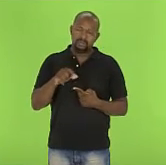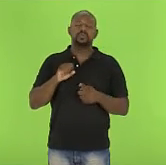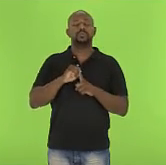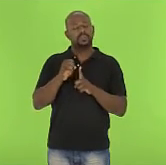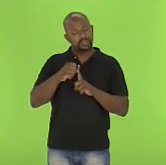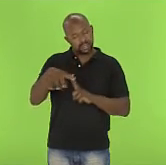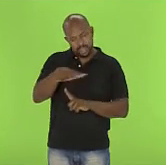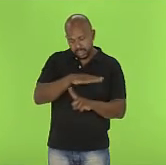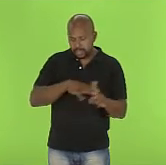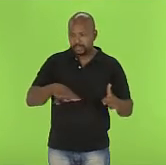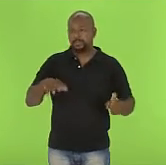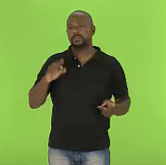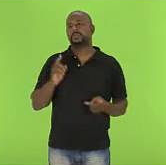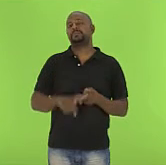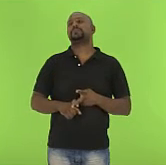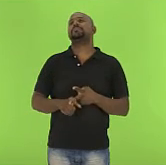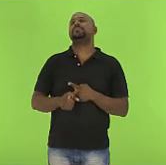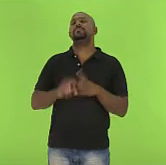É social.